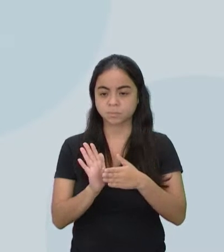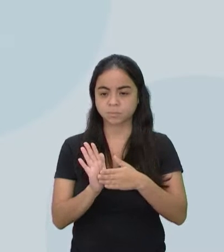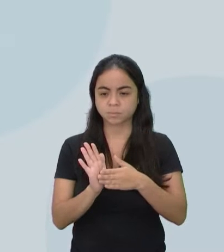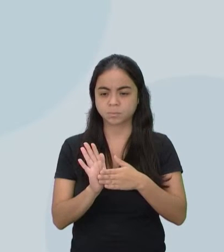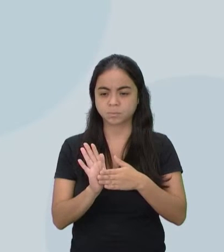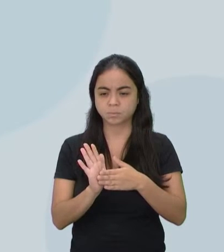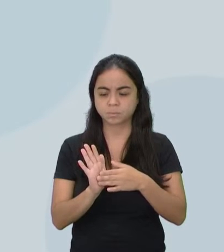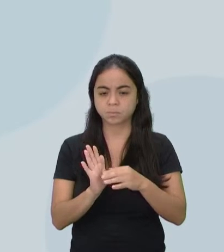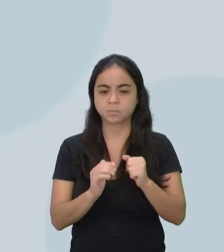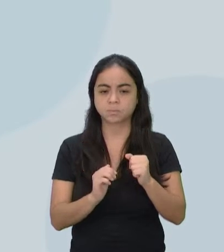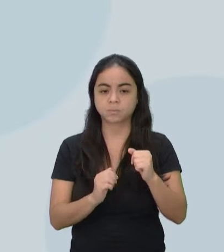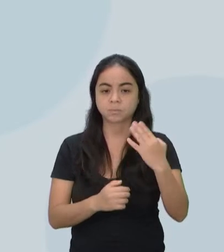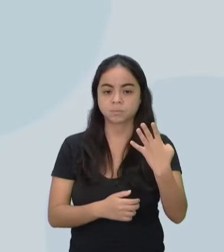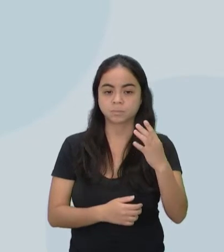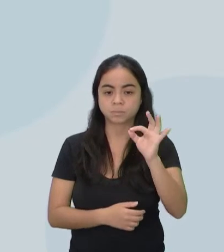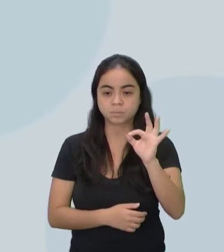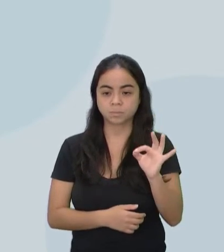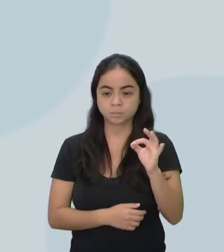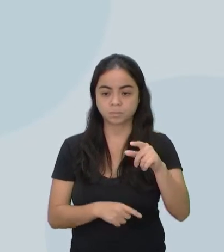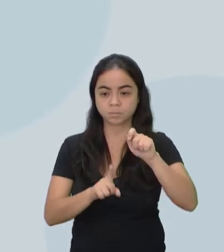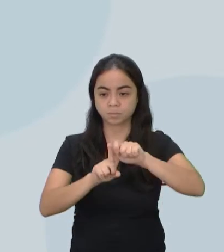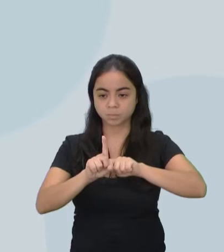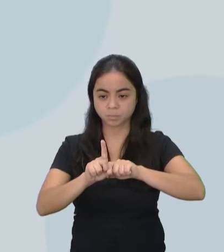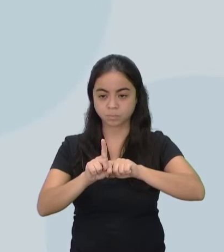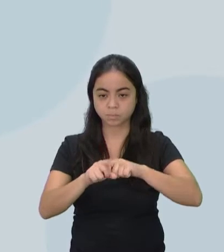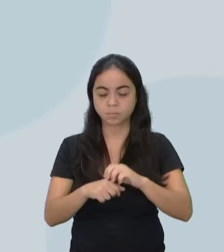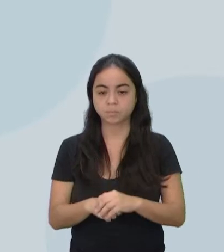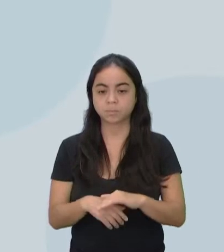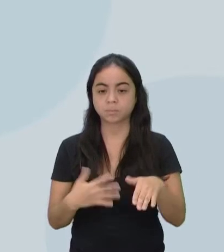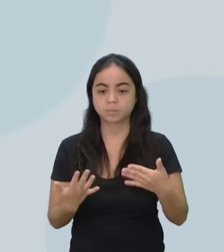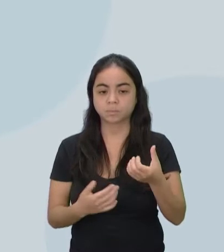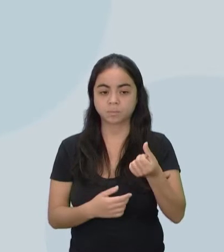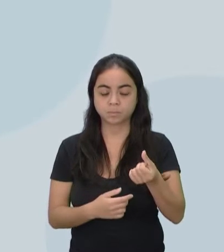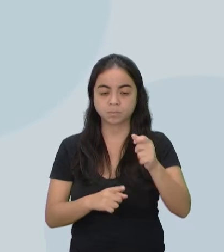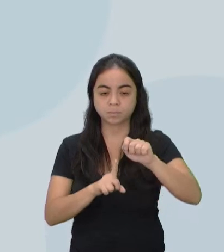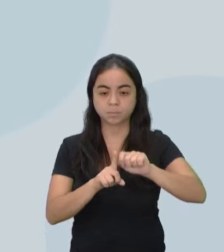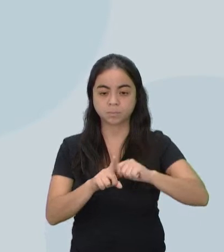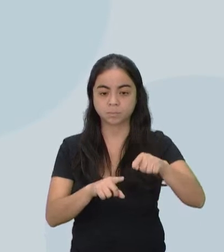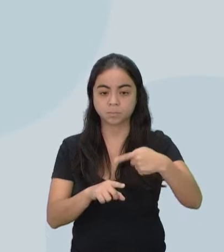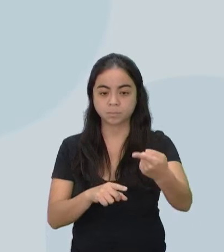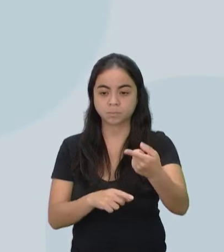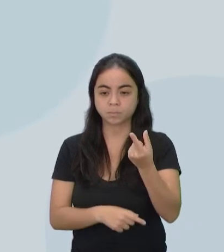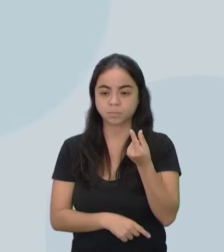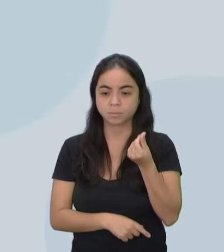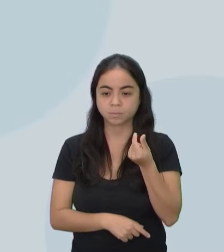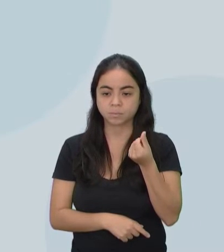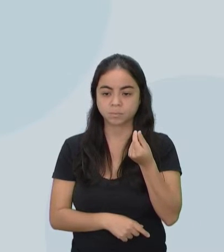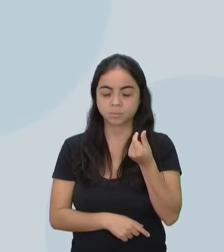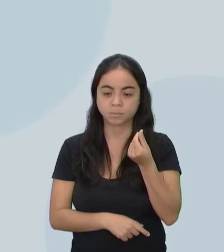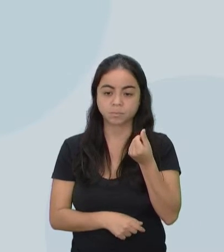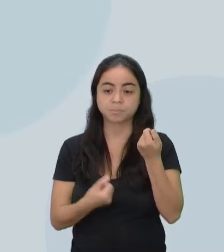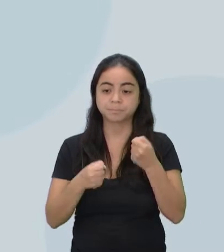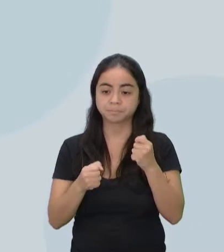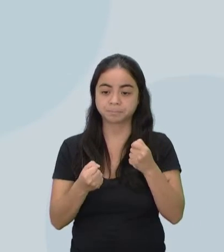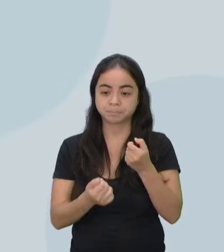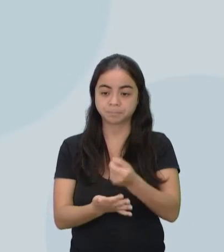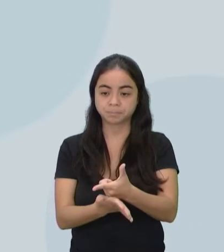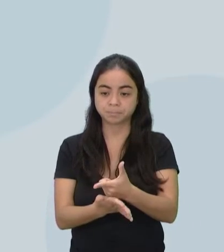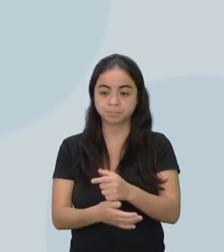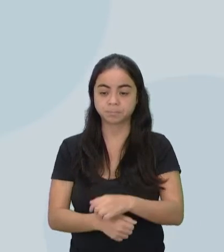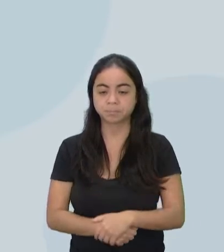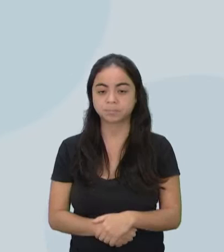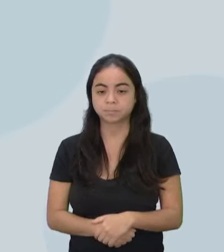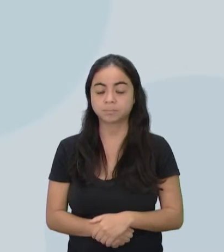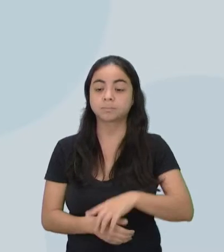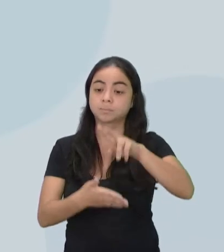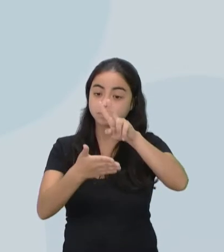de 4% ao mês. Após os 6 meses, qual será o valor da dívida? Eu vou ler